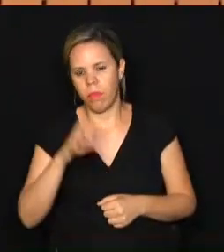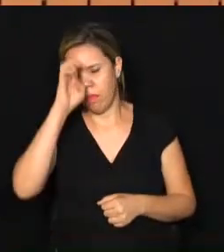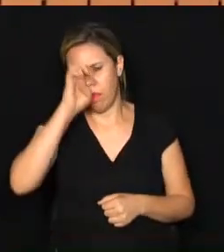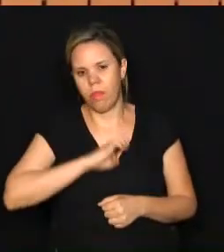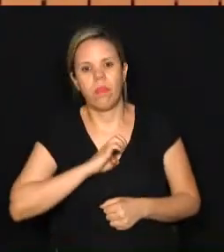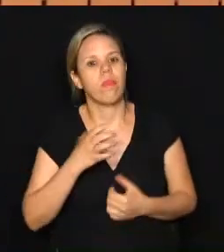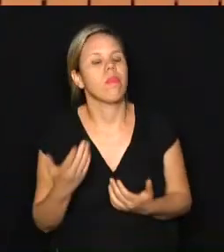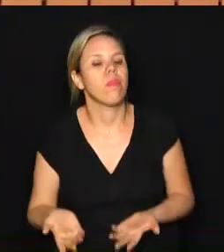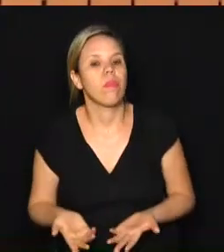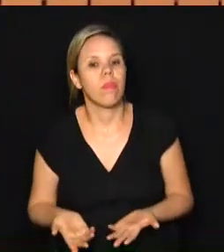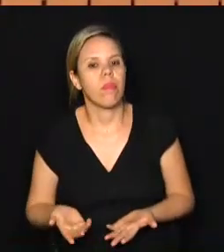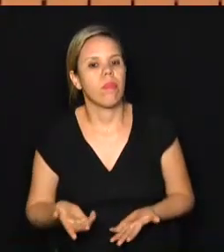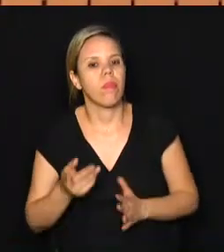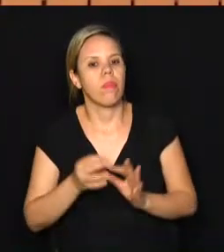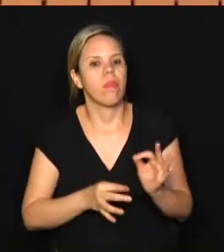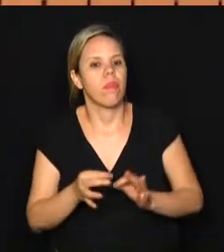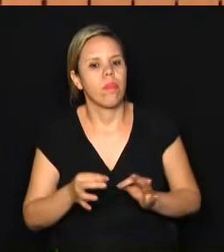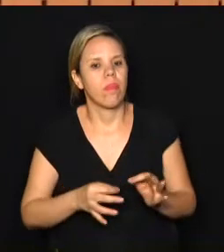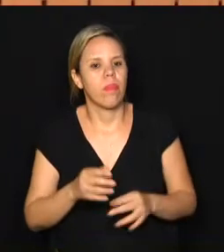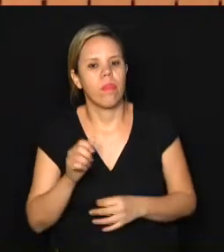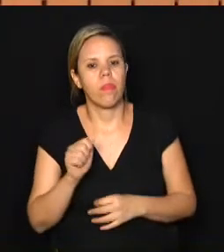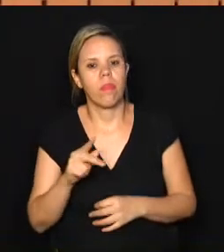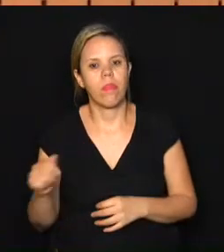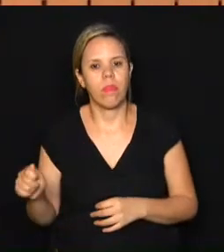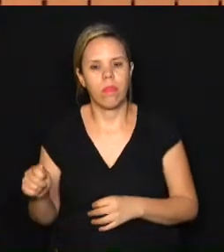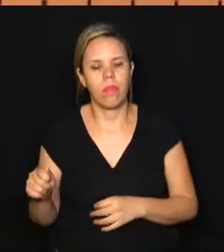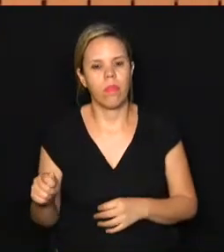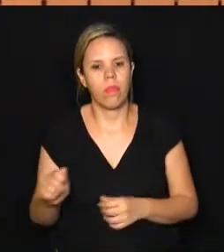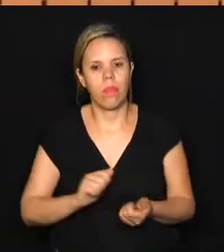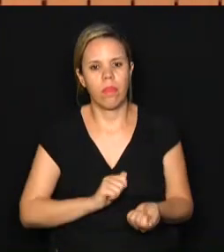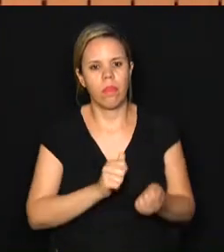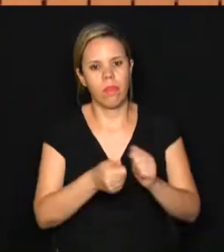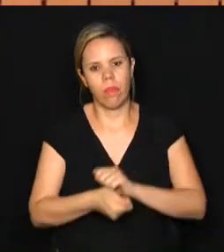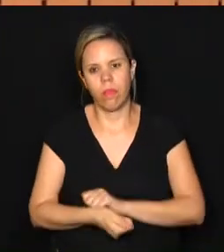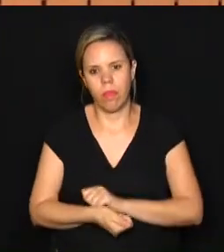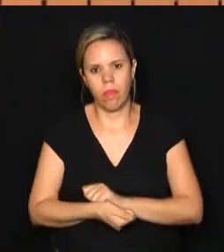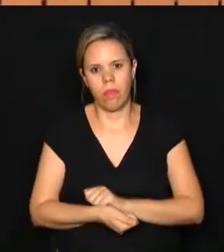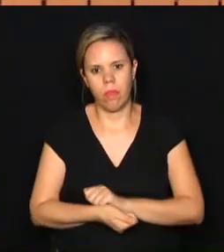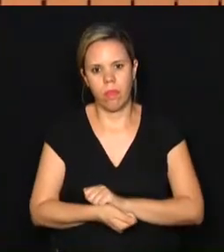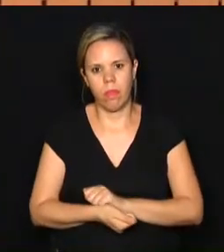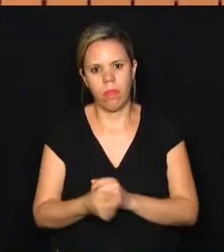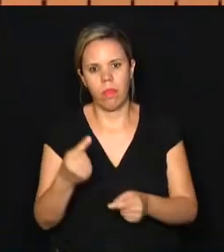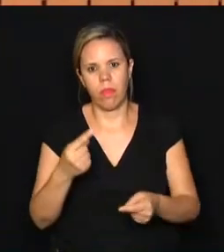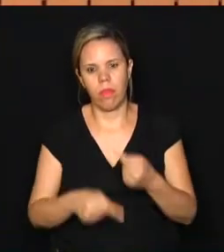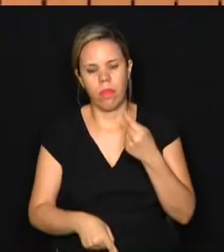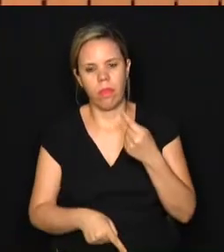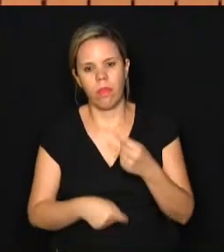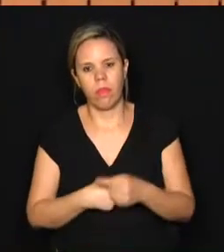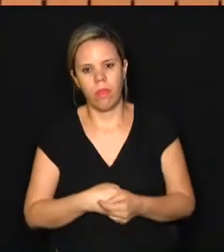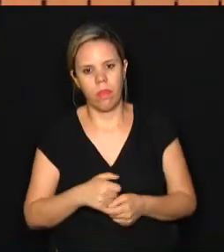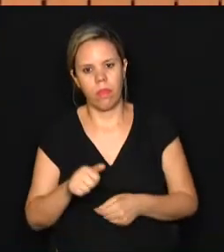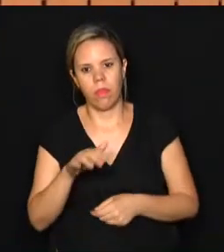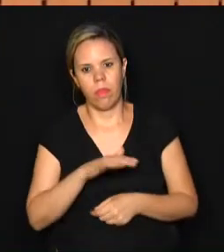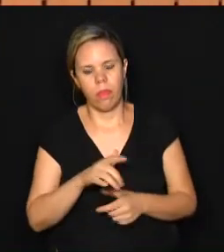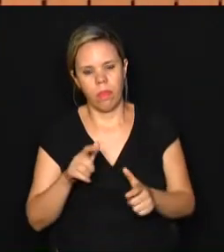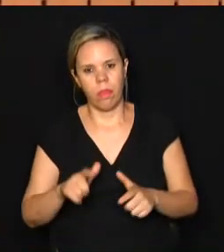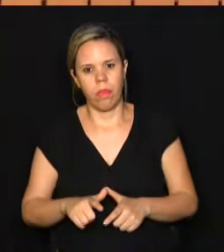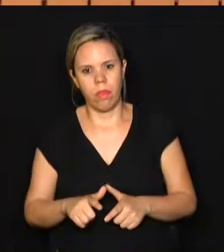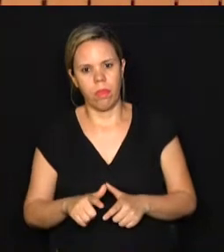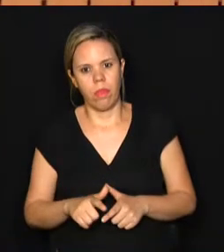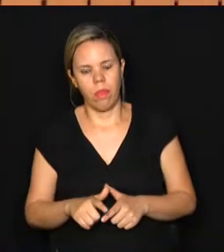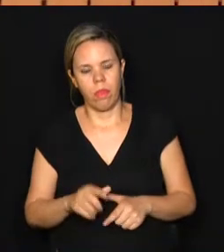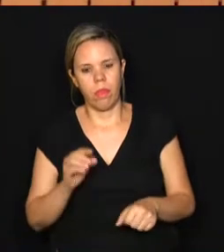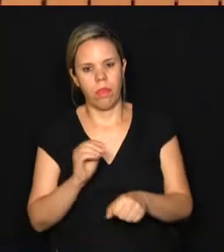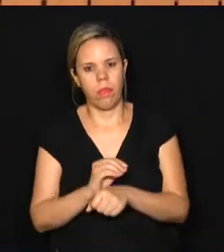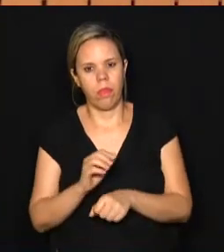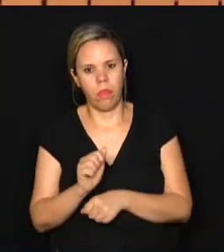hídrico. Com o plano de manejo da APA, a atividade de esportes náuticos está proibido. A área pré-escolhida é uma das mais conservadas